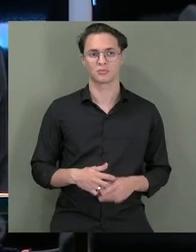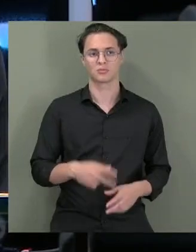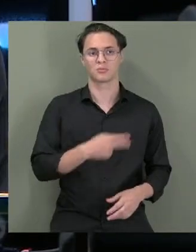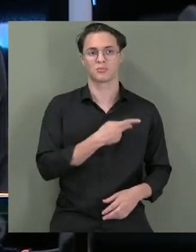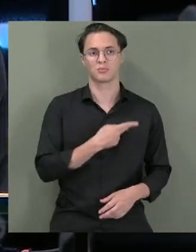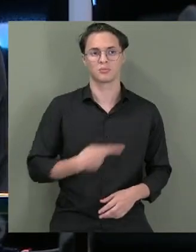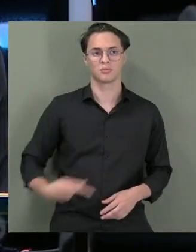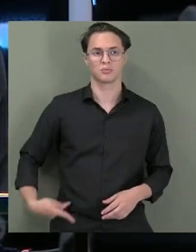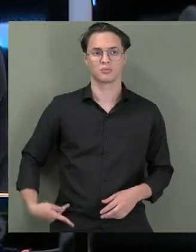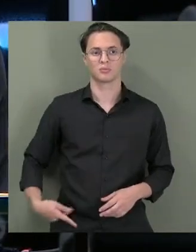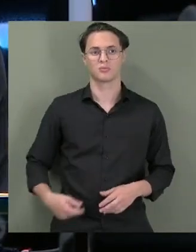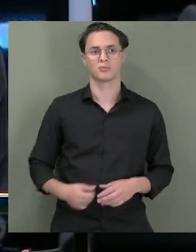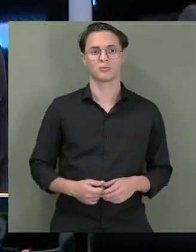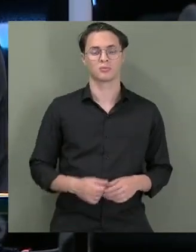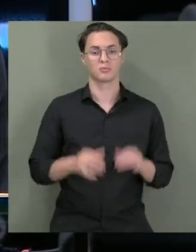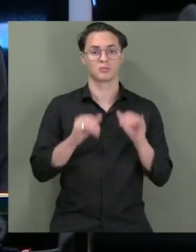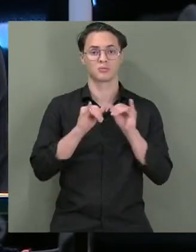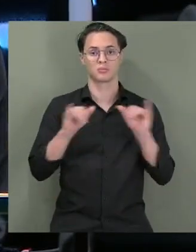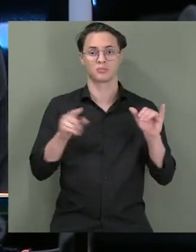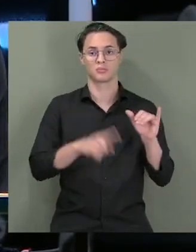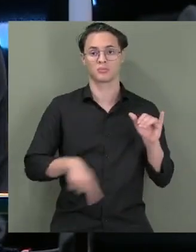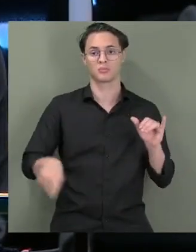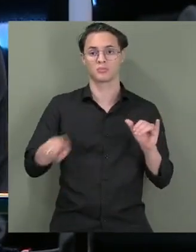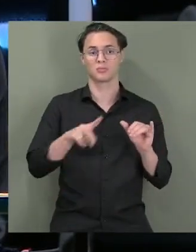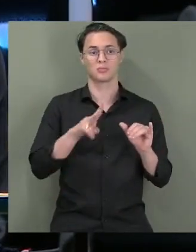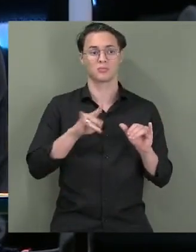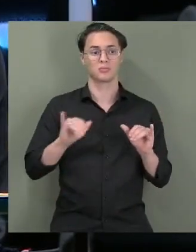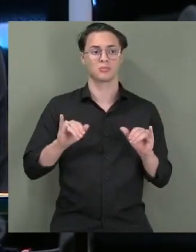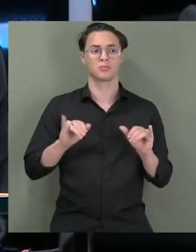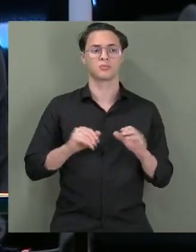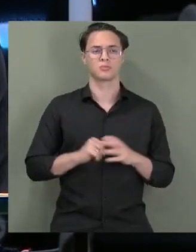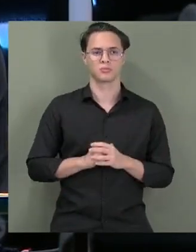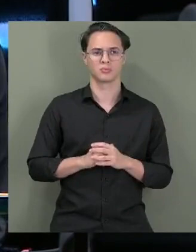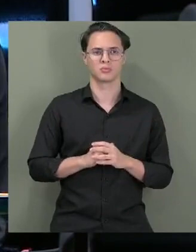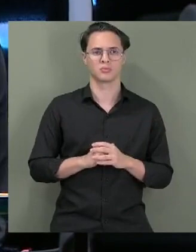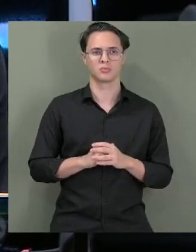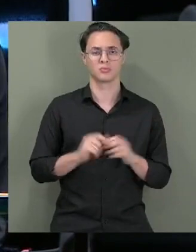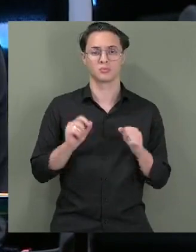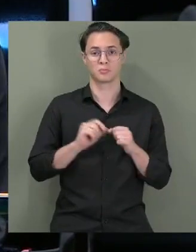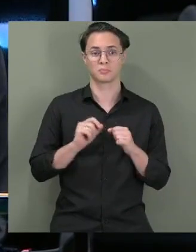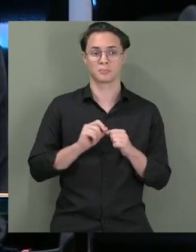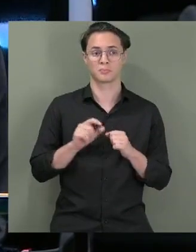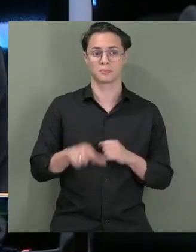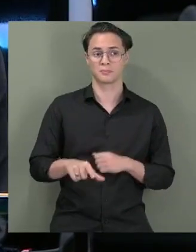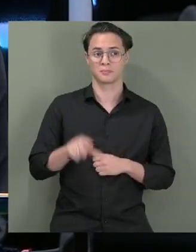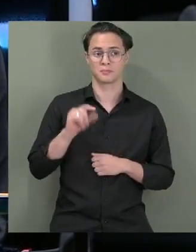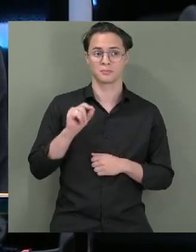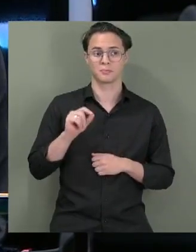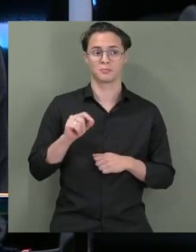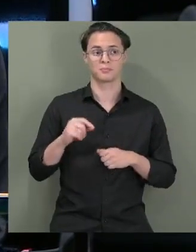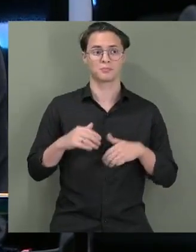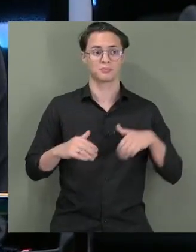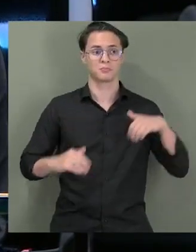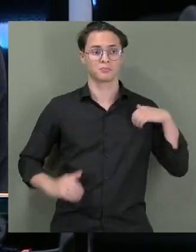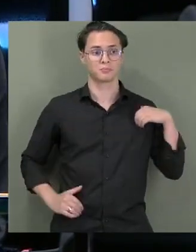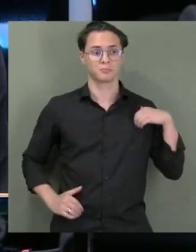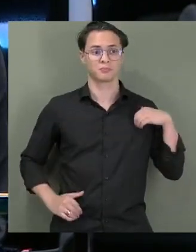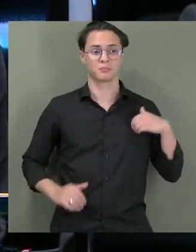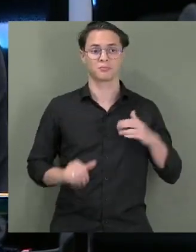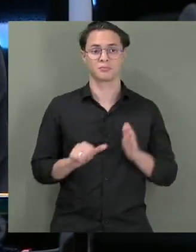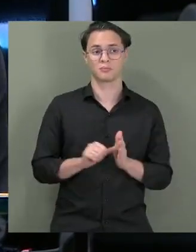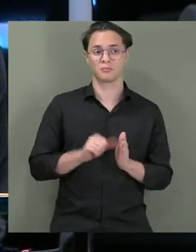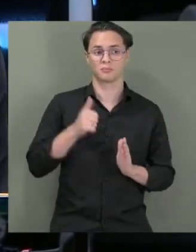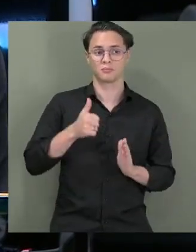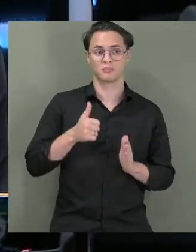presidência informa que será procedida a eleição e posse para as primeira